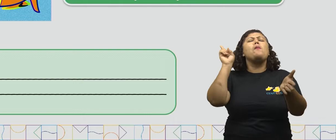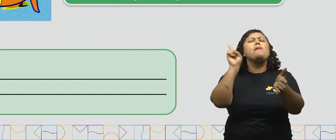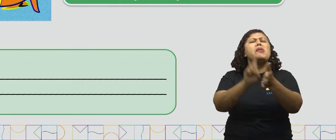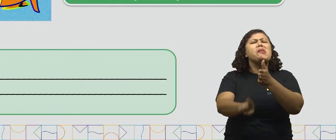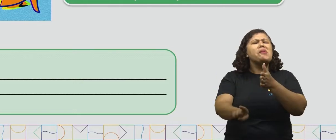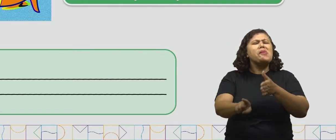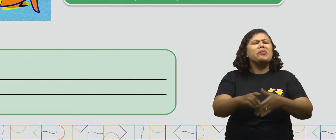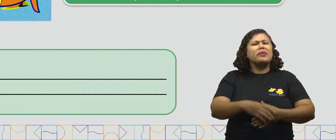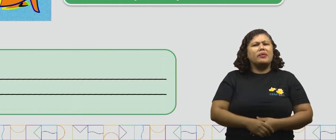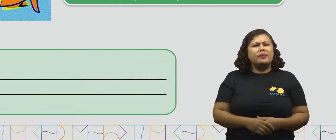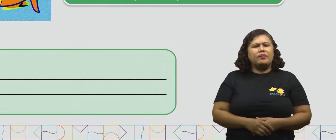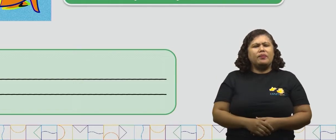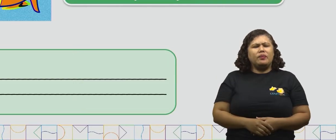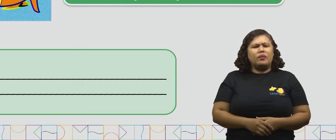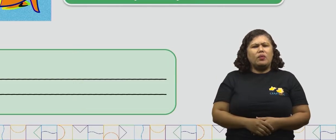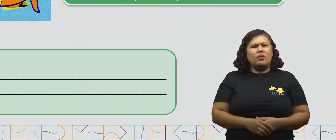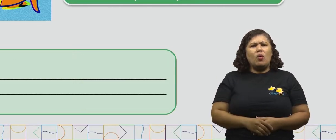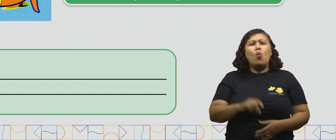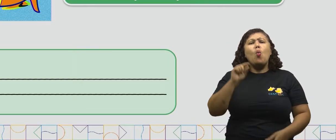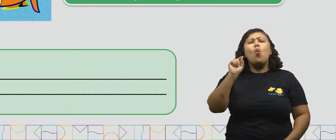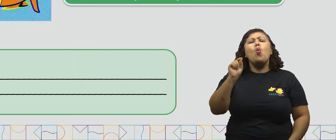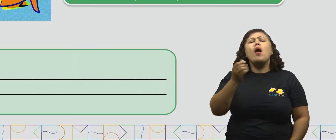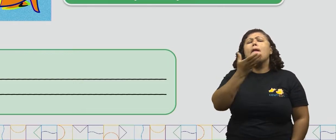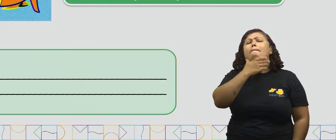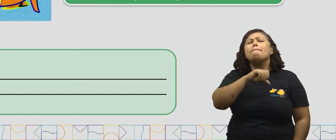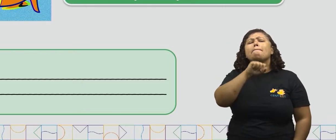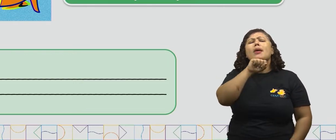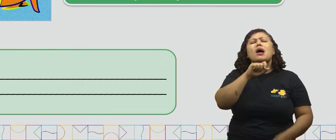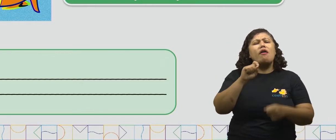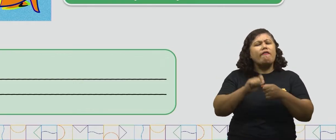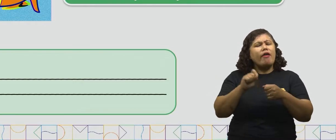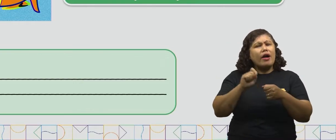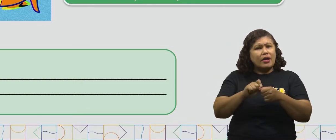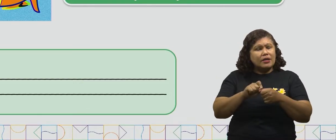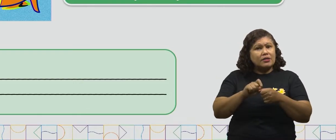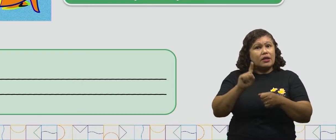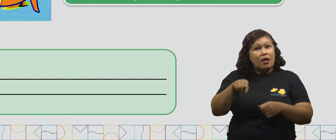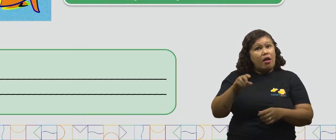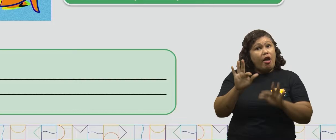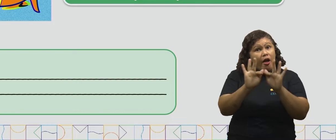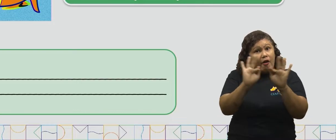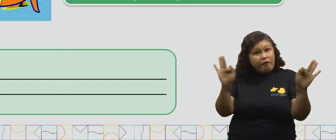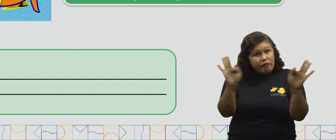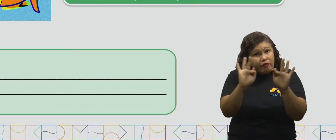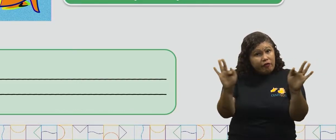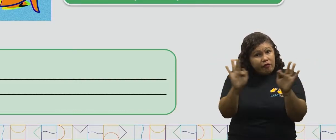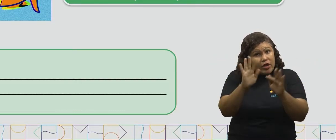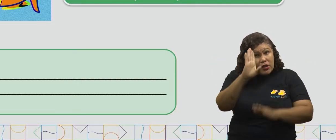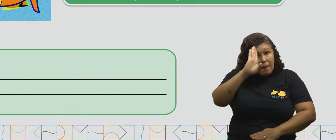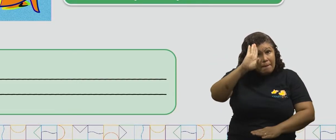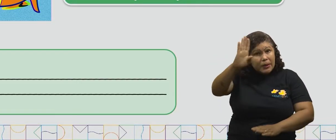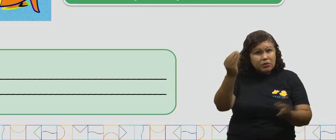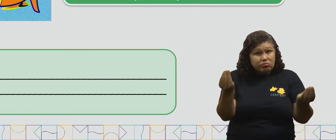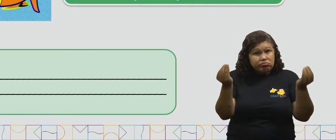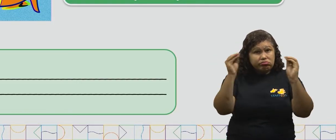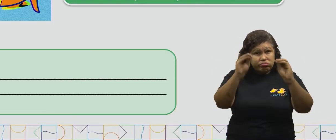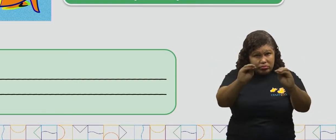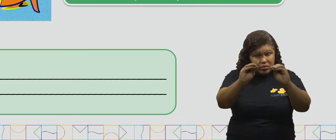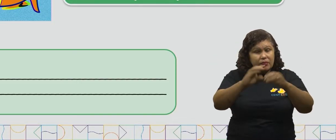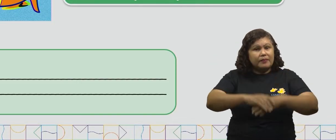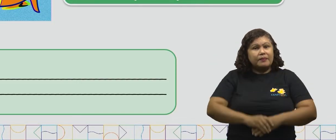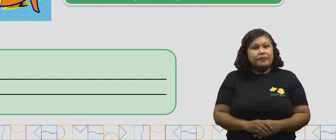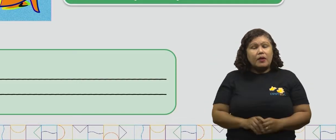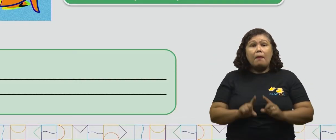feita? O que o pai dele faz. Então, essa vai ser a frase em que nós colocaremos o travessão. Antes